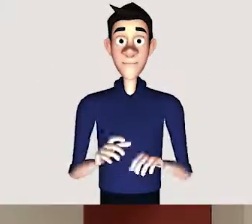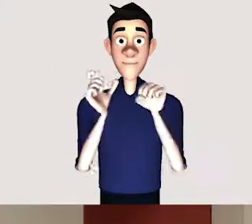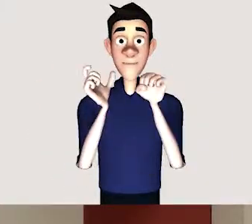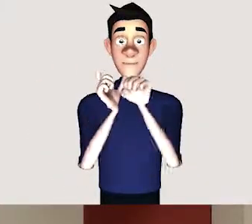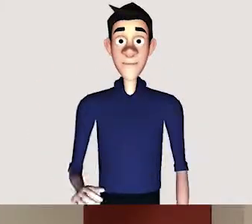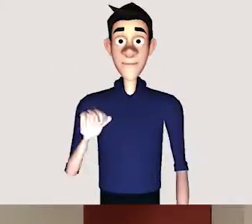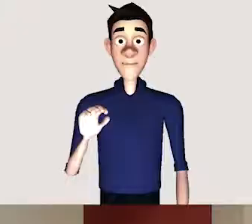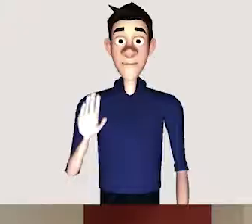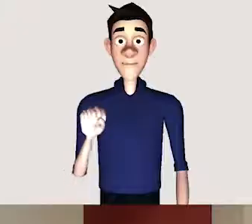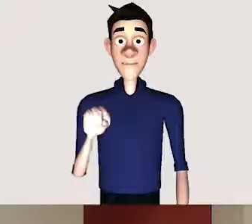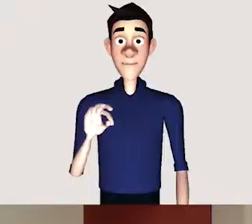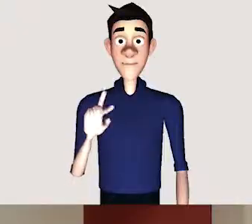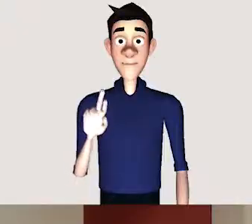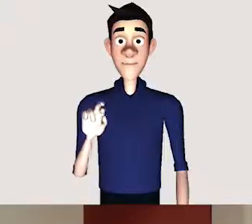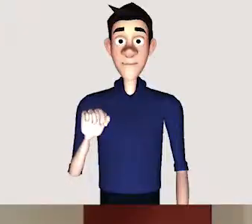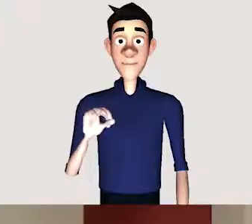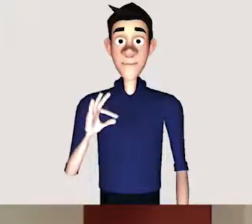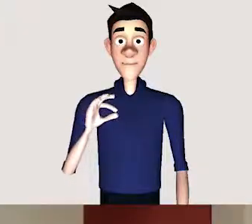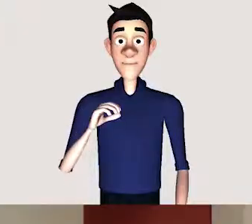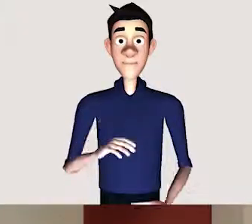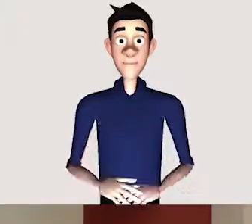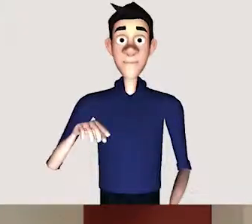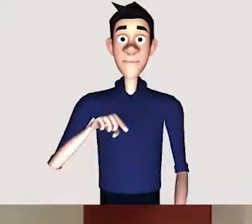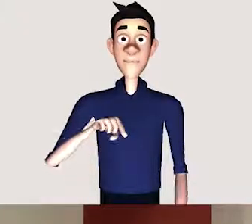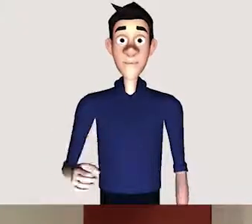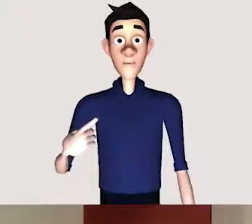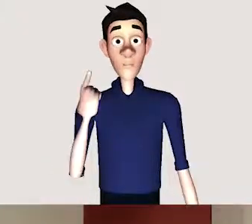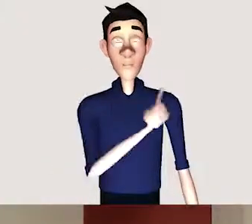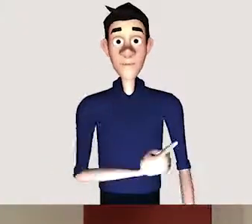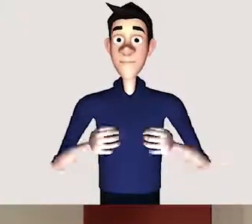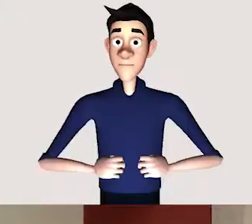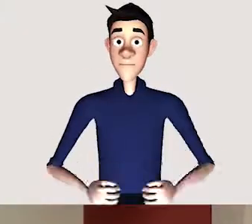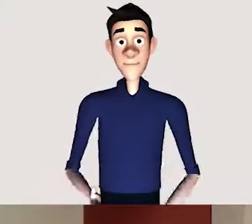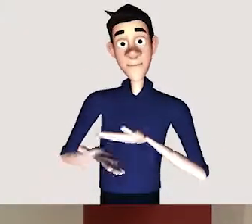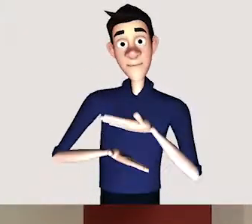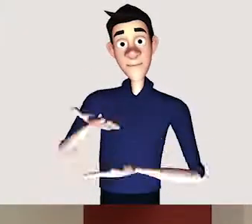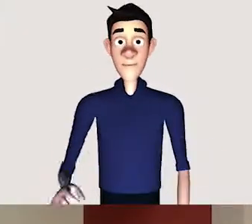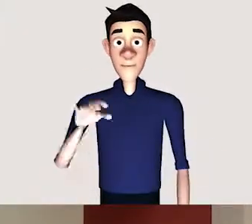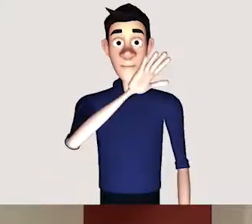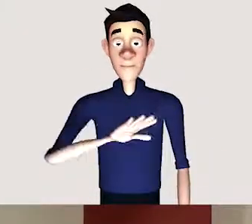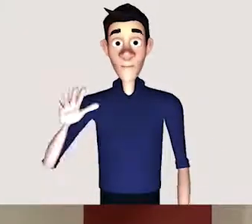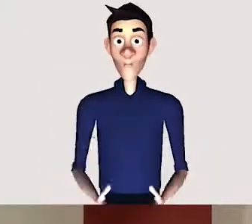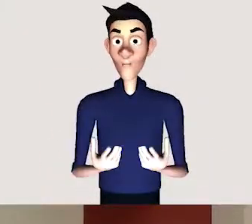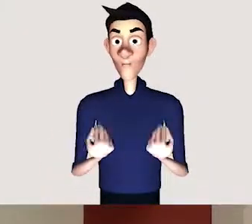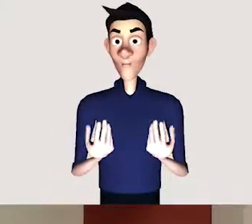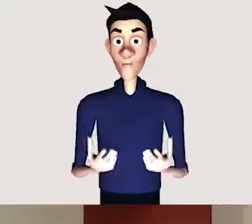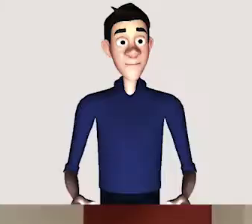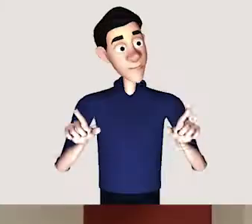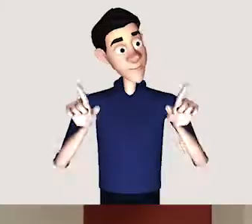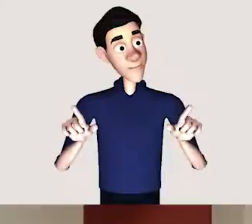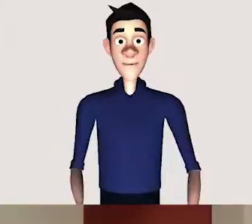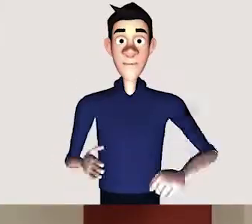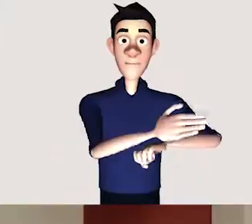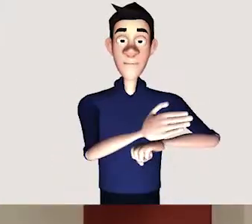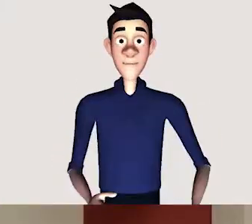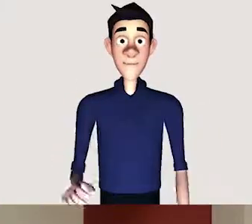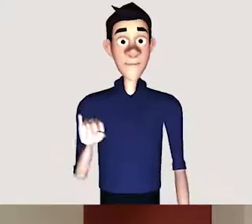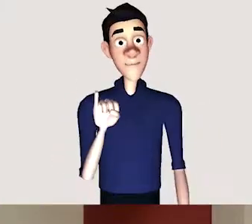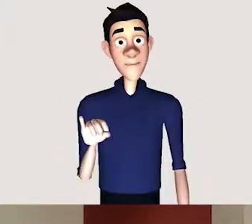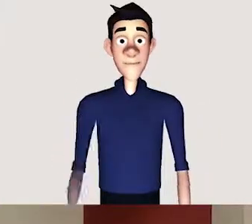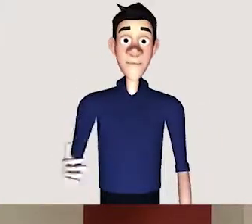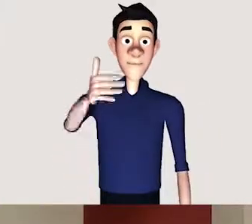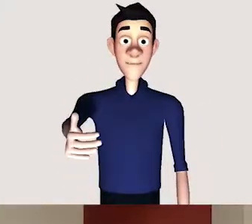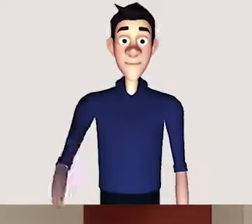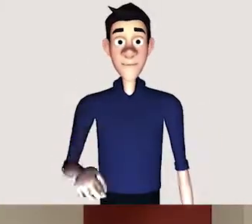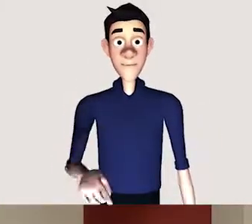de um substantivo abstrato. Ou seja, eu não tenho uma única